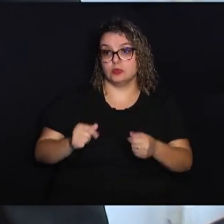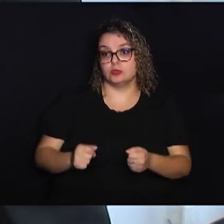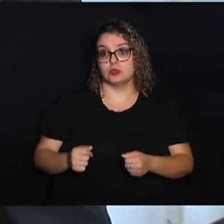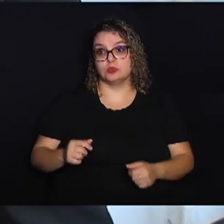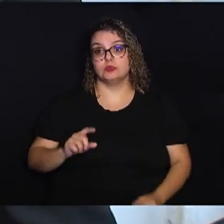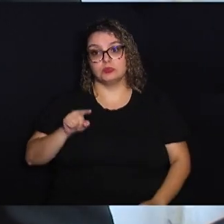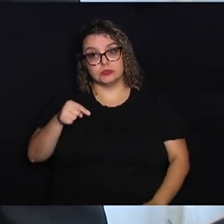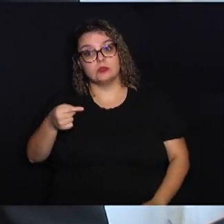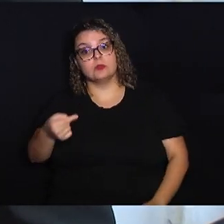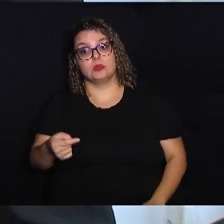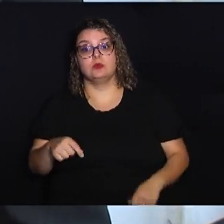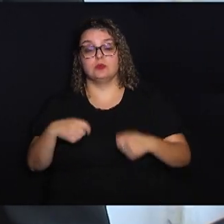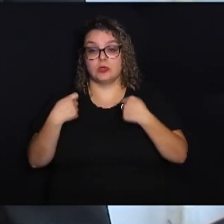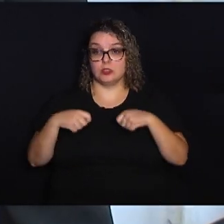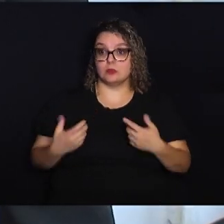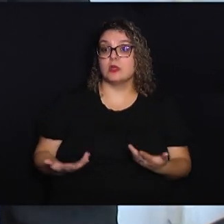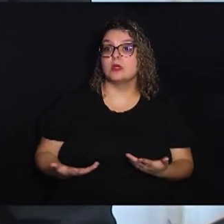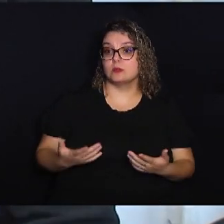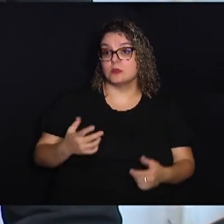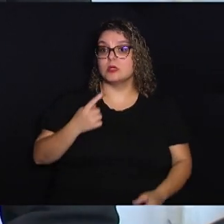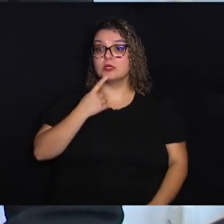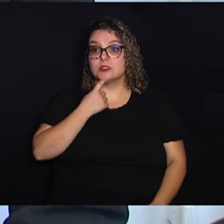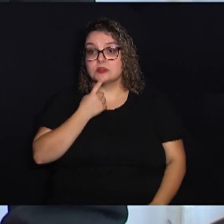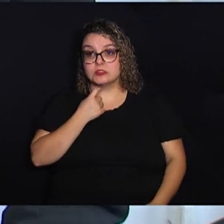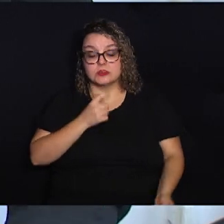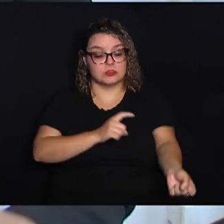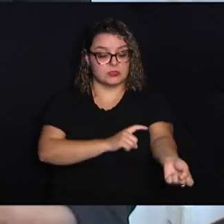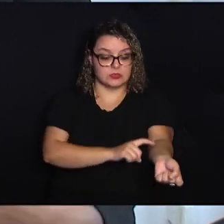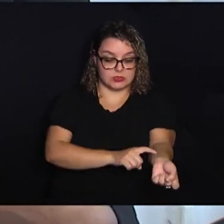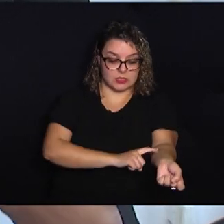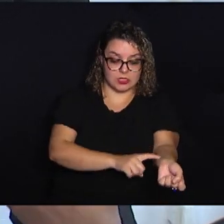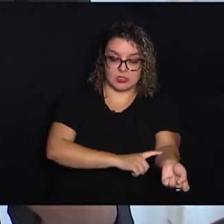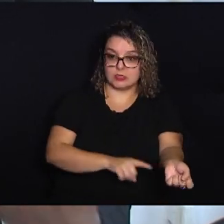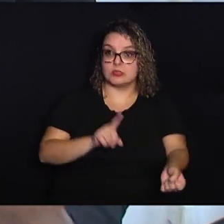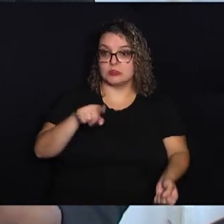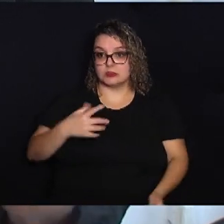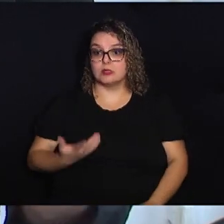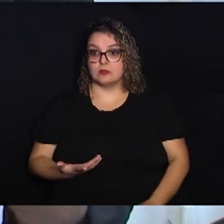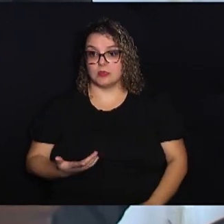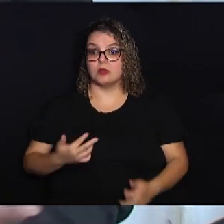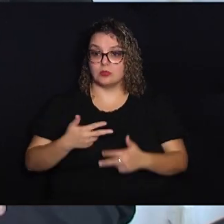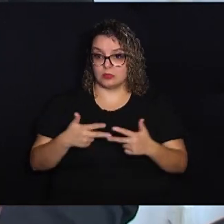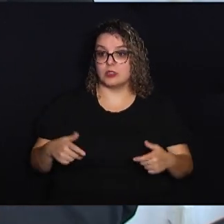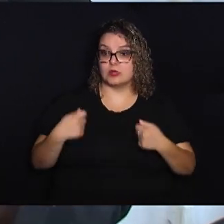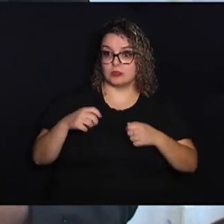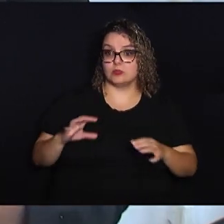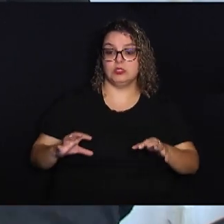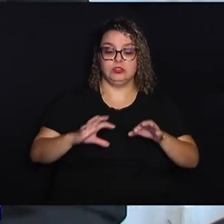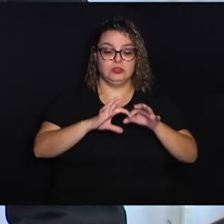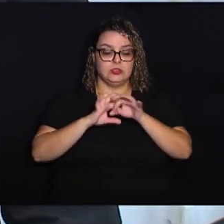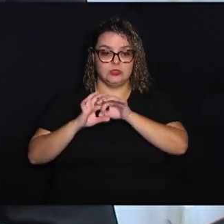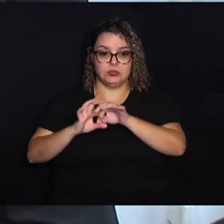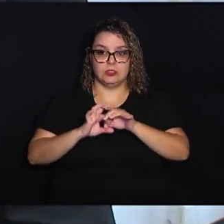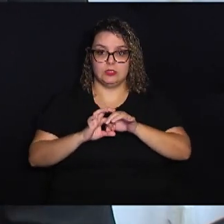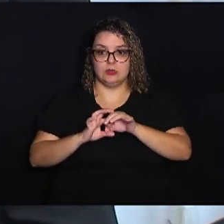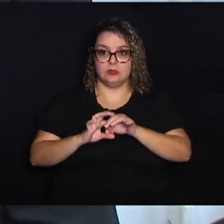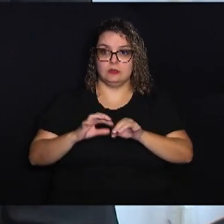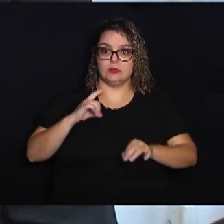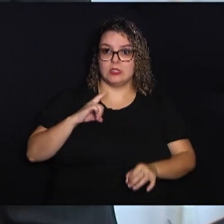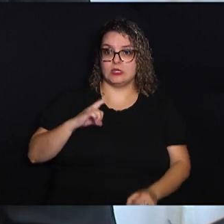outro lado necessitando de sangue. Então, é realmente algo que a gente precisa se unir para a gente manter esses